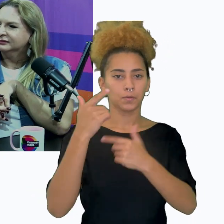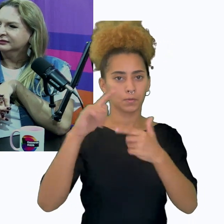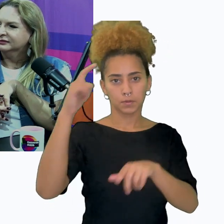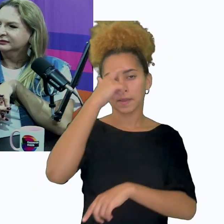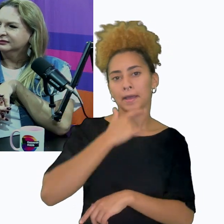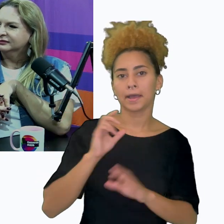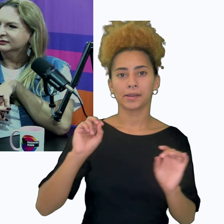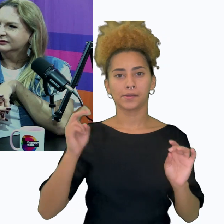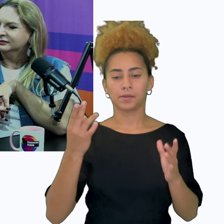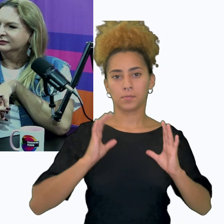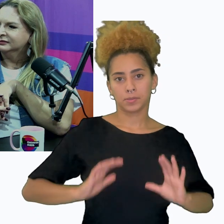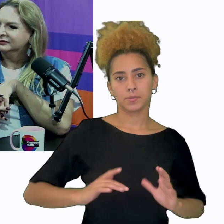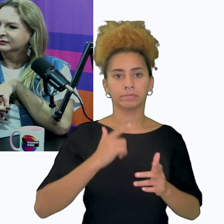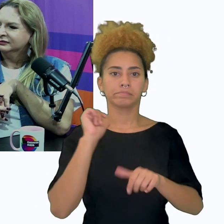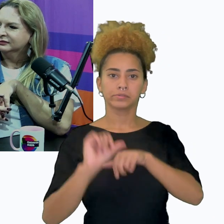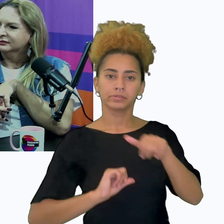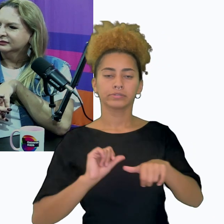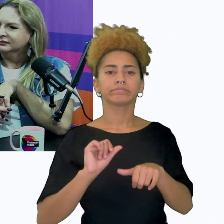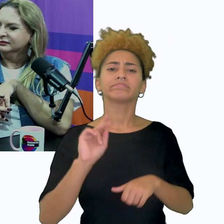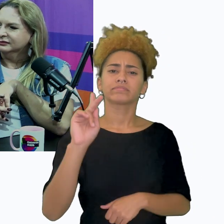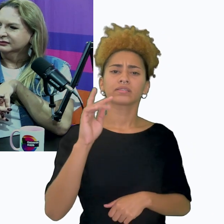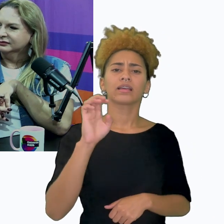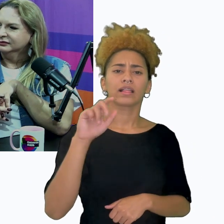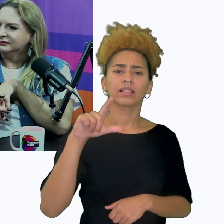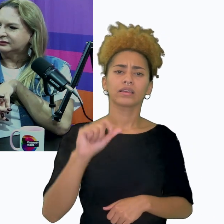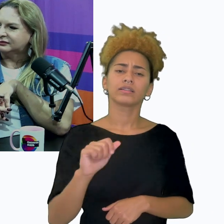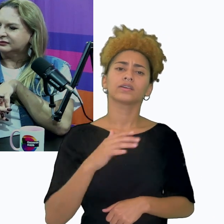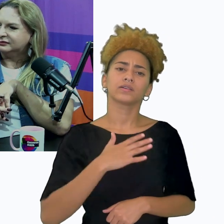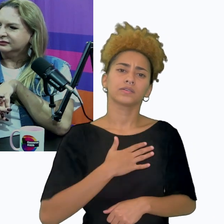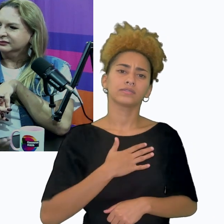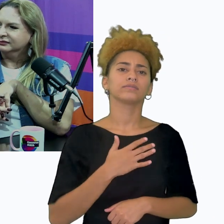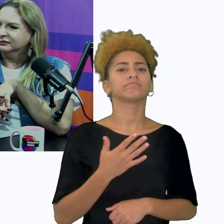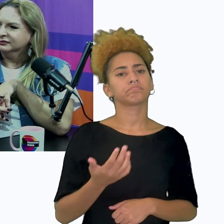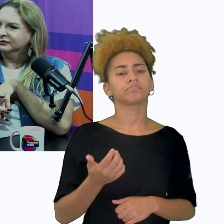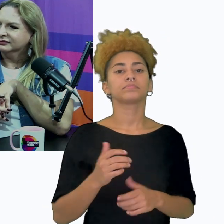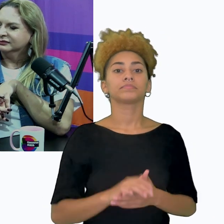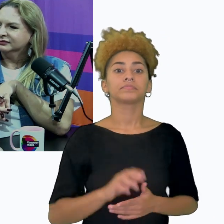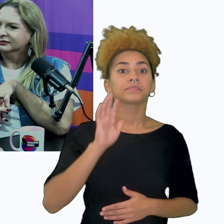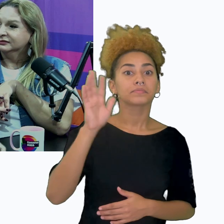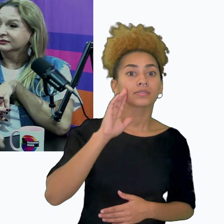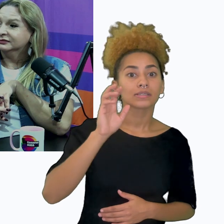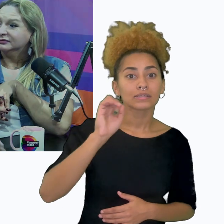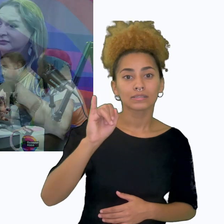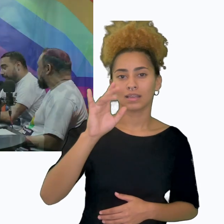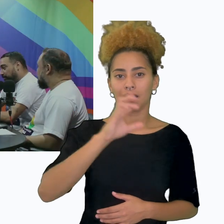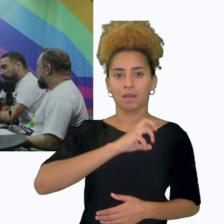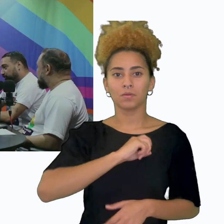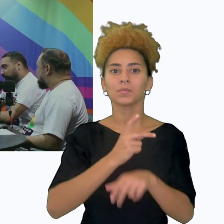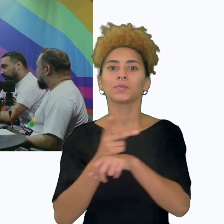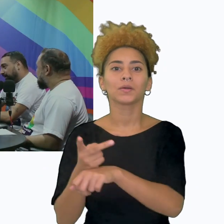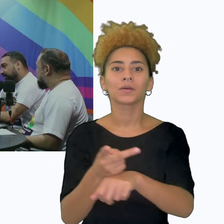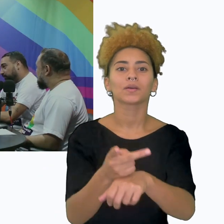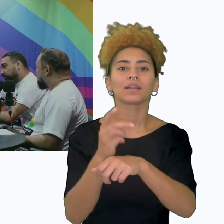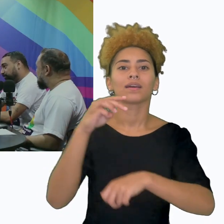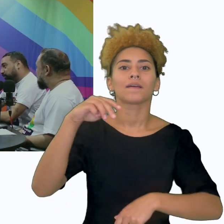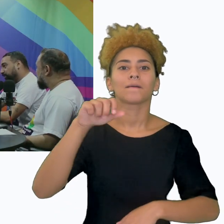que chegar lá com outra cara, com outro nome, com outro comportamento. Aí eu botei Marta Helena. Aí ficou, Marta Helena, até eu ir pra Europa. Imagina se tem um amor te